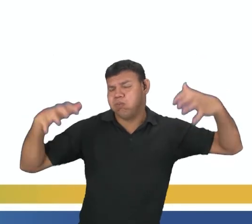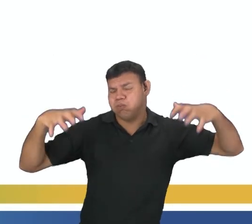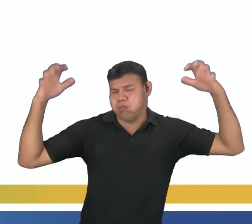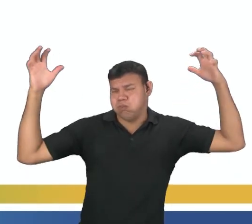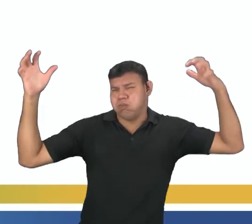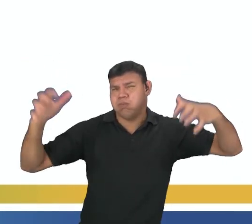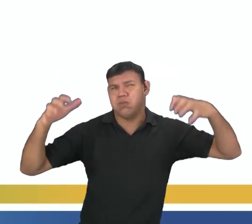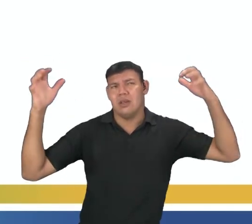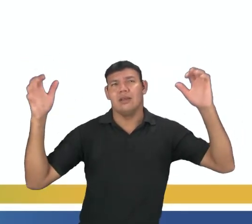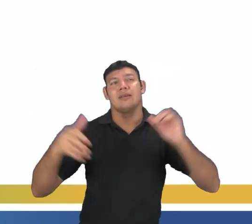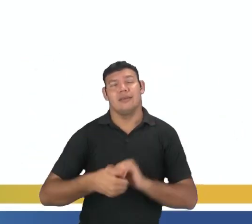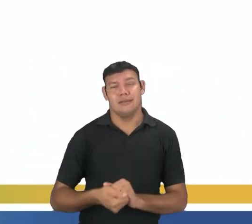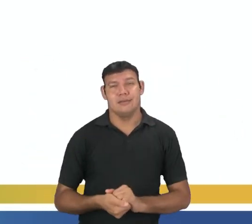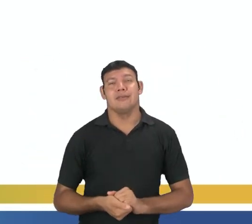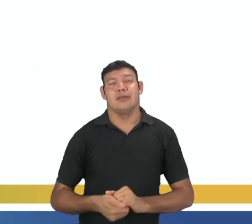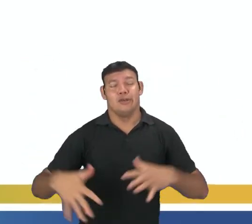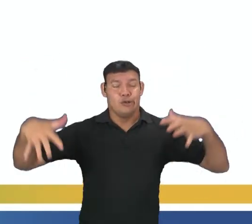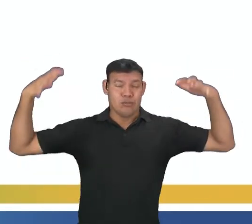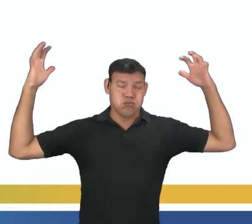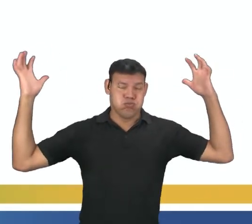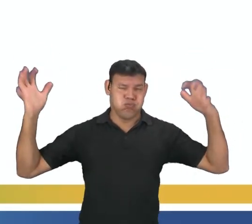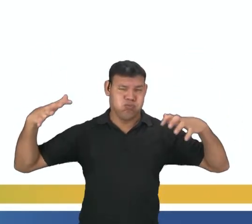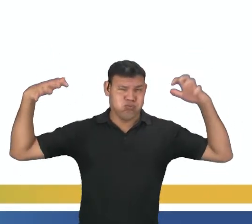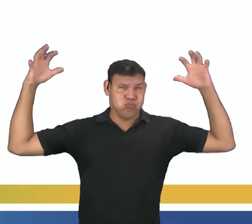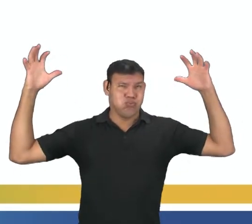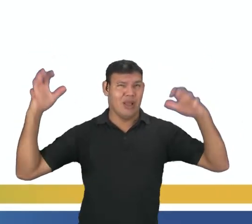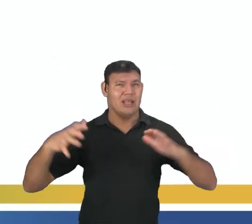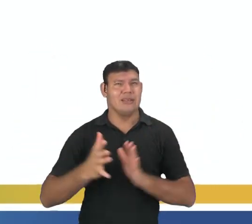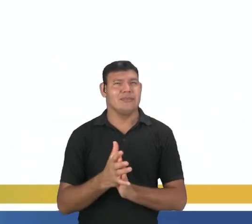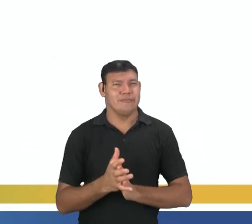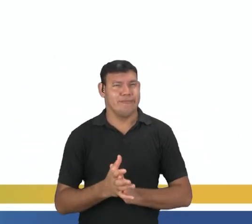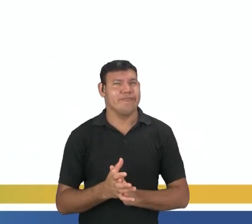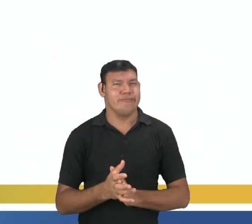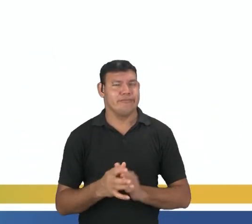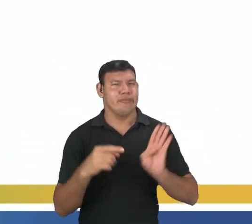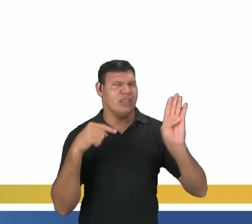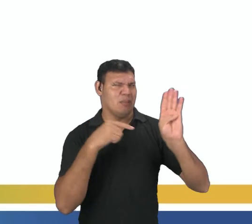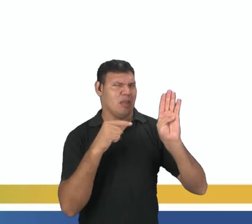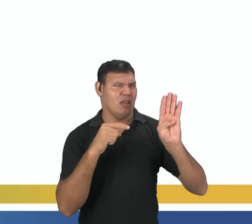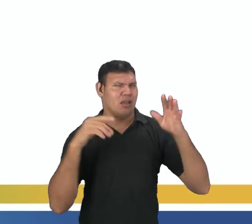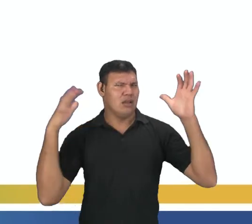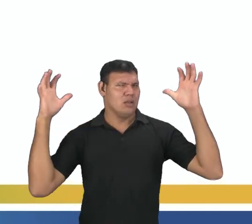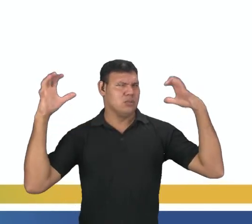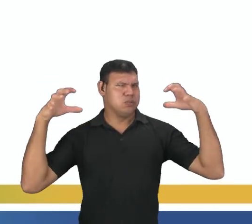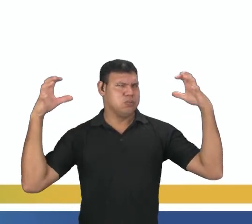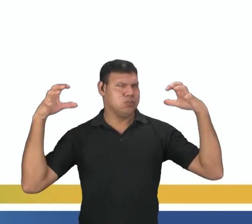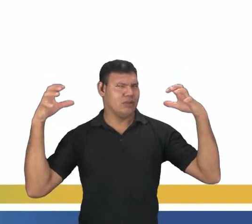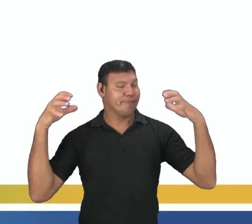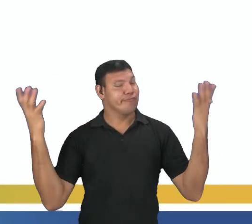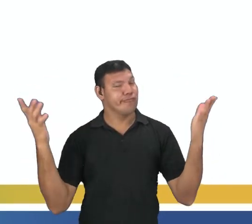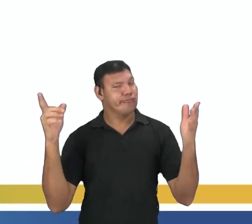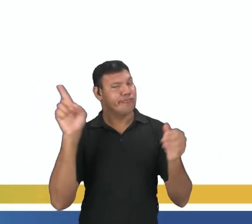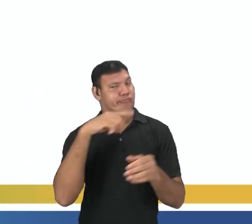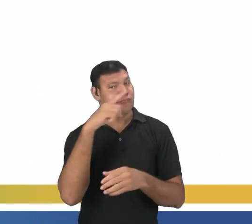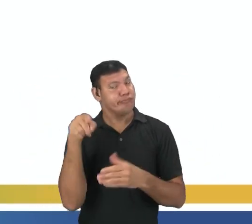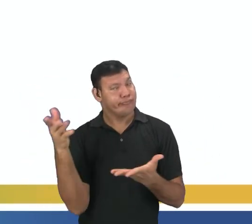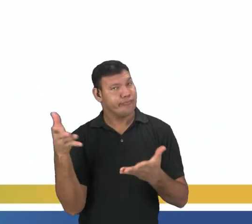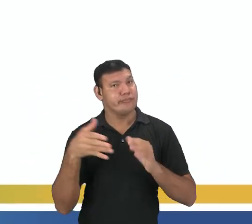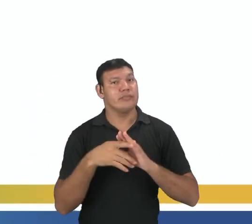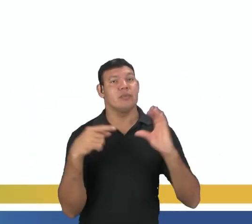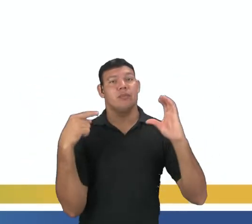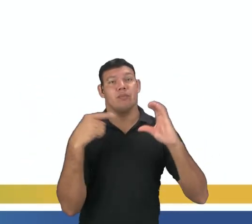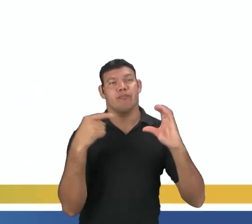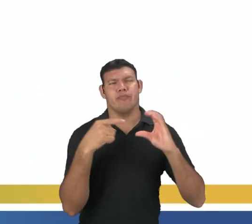tempestade. Então, se era uma tempestade, será que chovia levemente? Então, nós já podemos descartar essa daí, né? Na letra C,